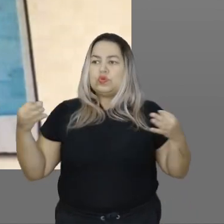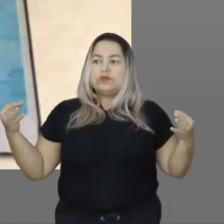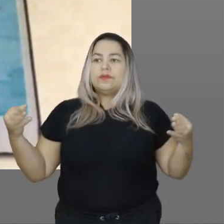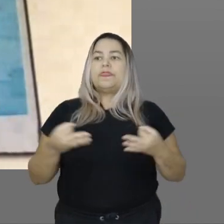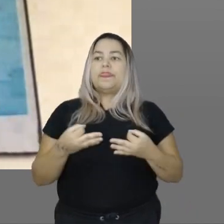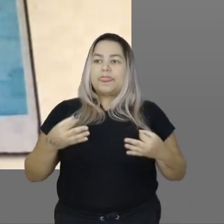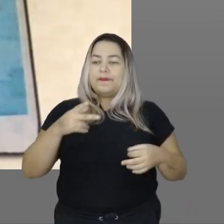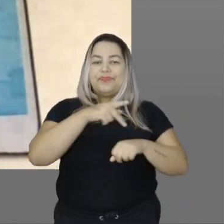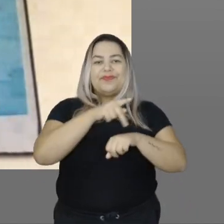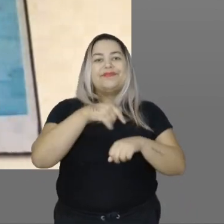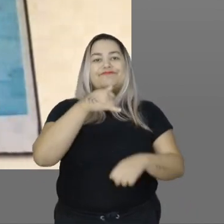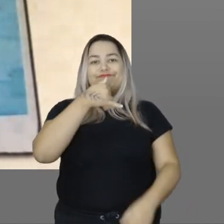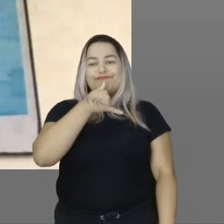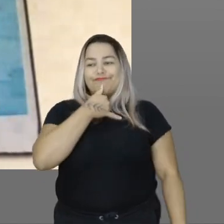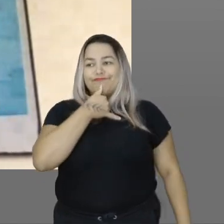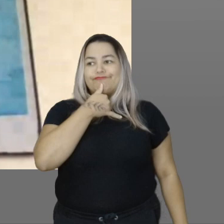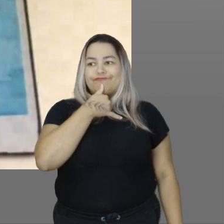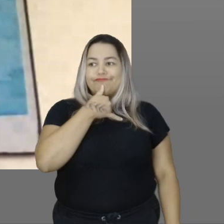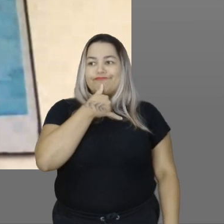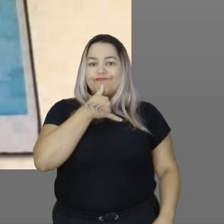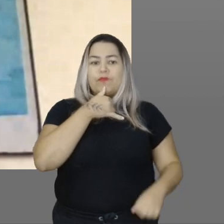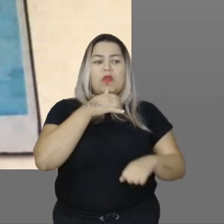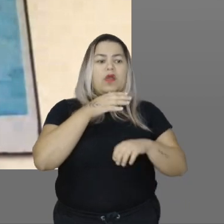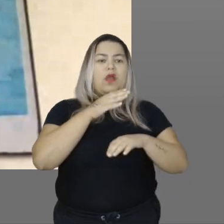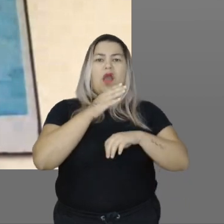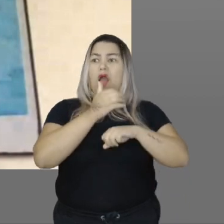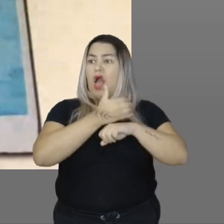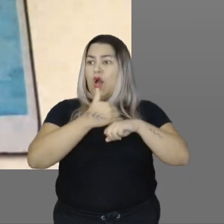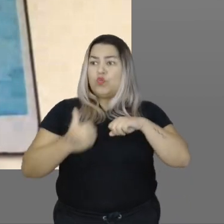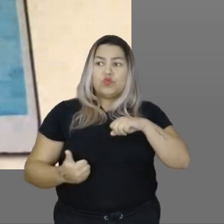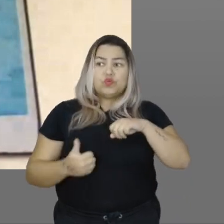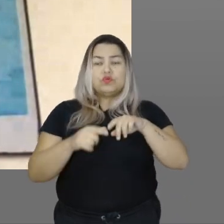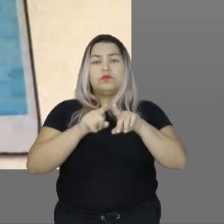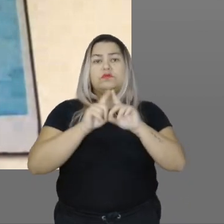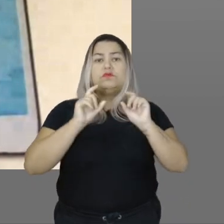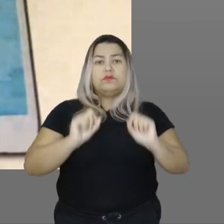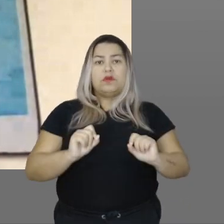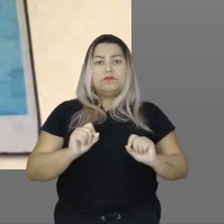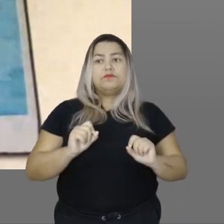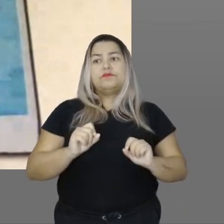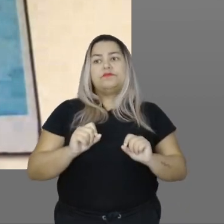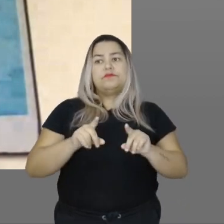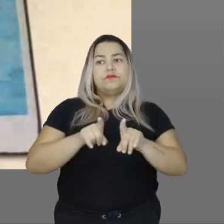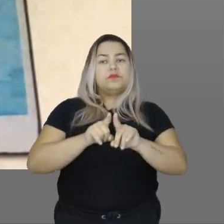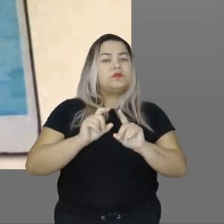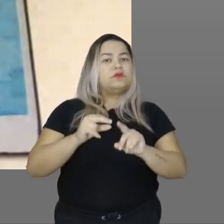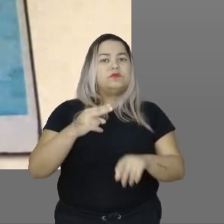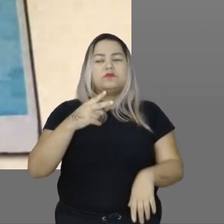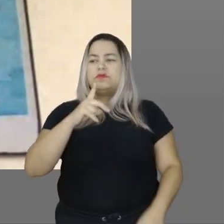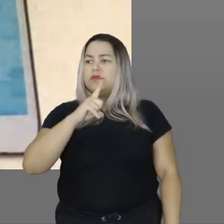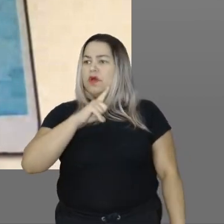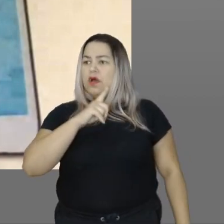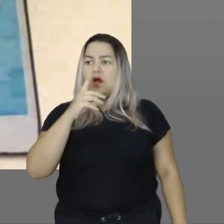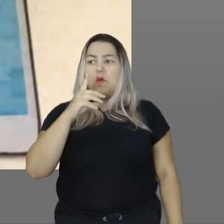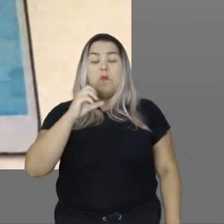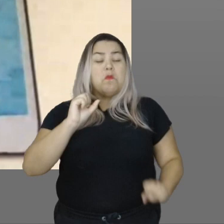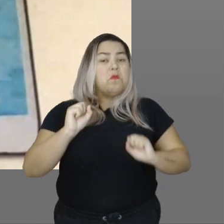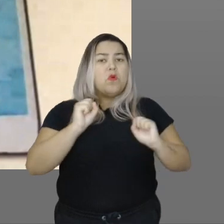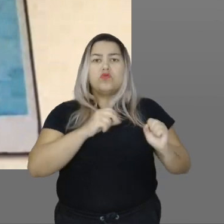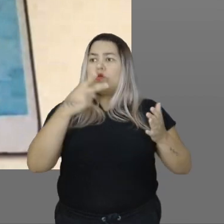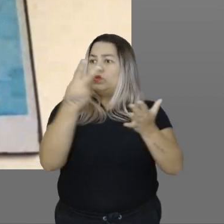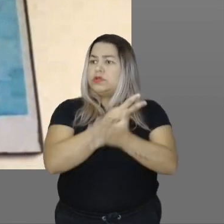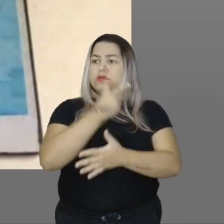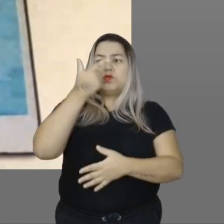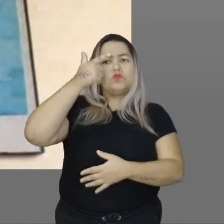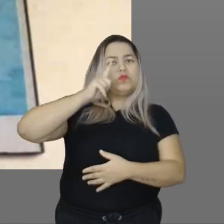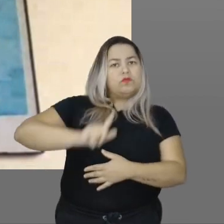foi, infelizmente, à época, derrubada por um golpe parlamentar que não deve mais se repetir em momento